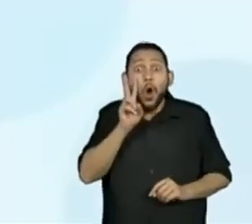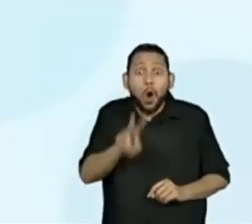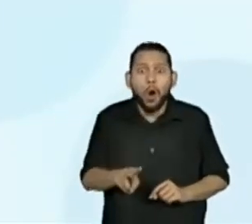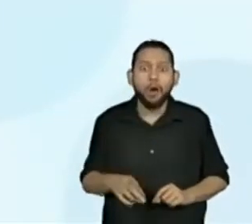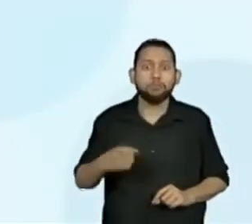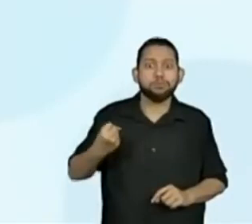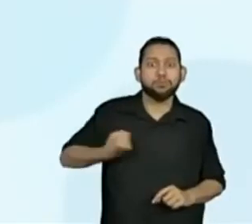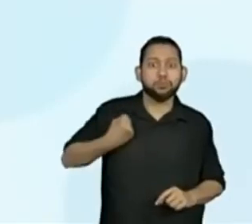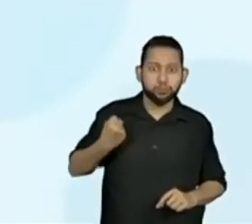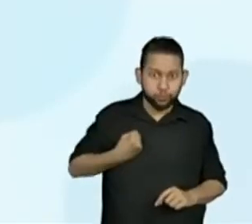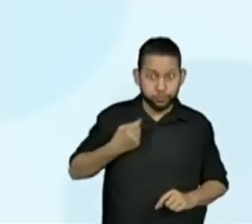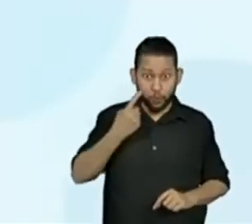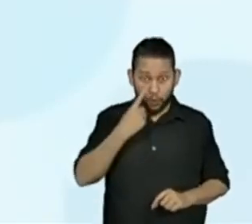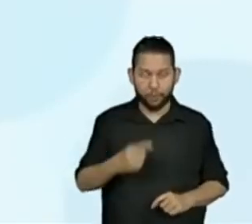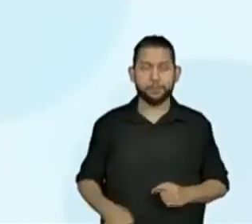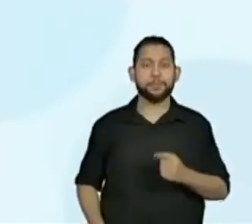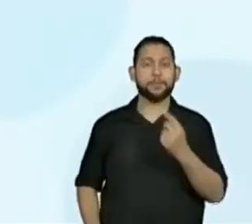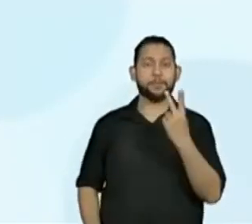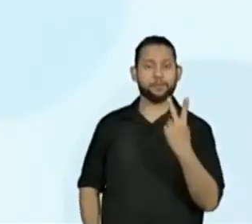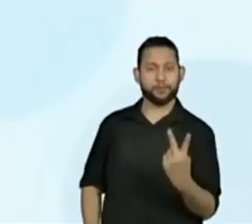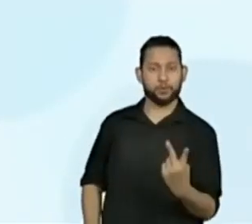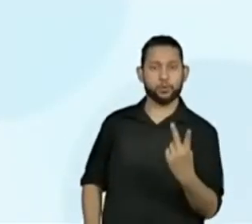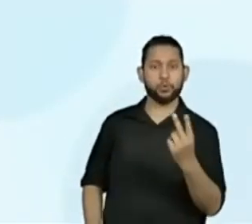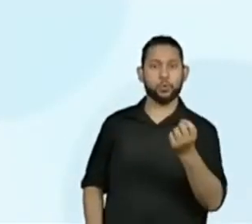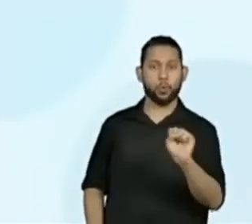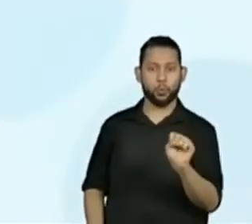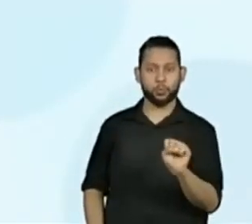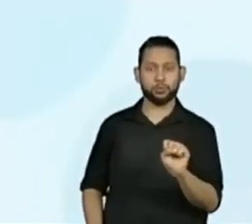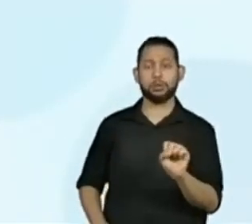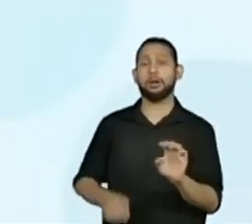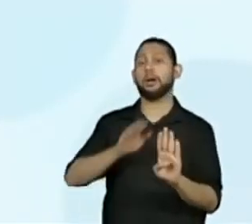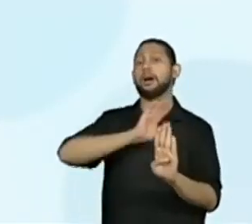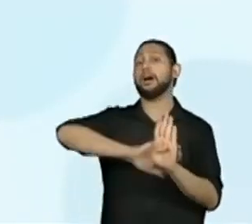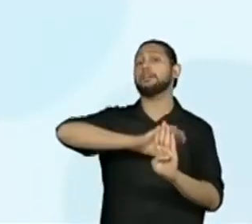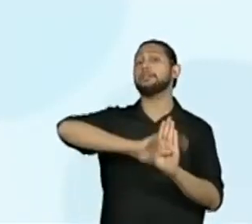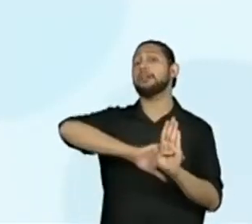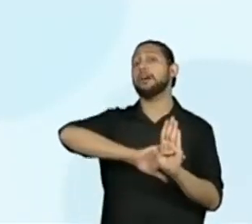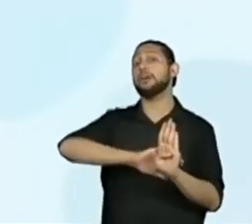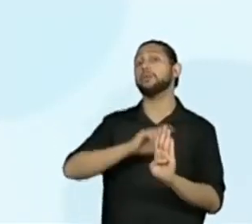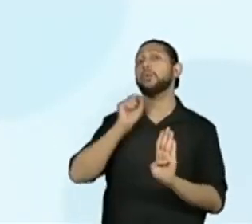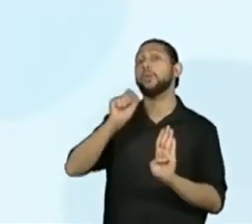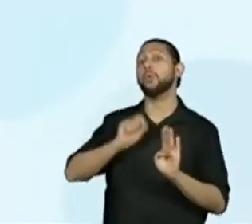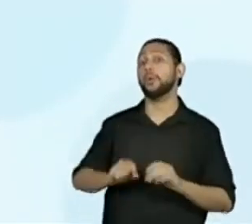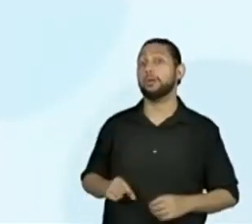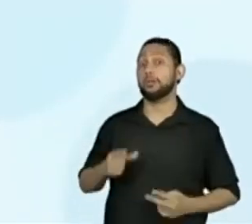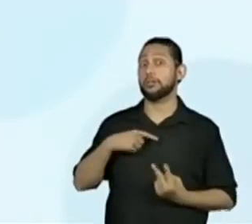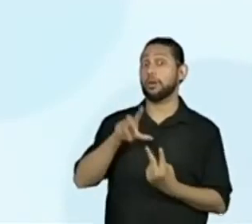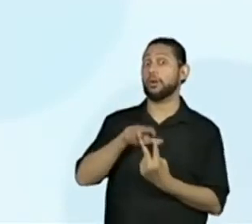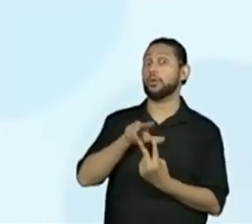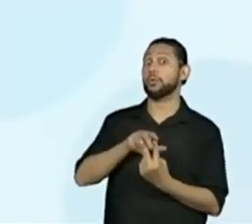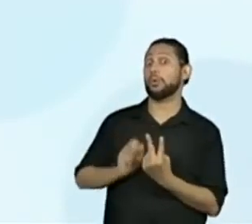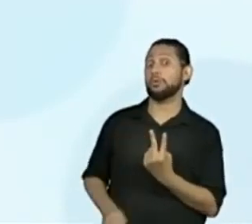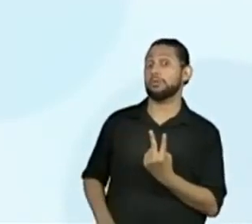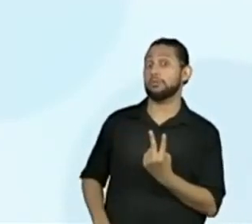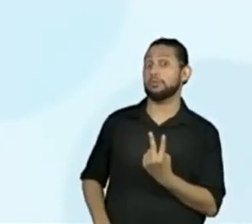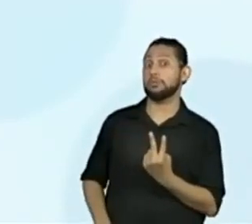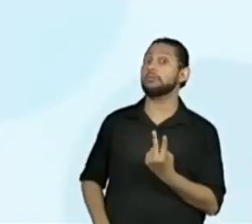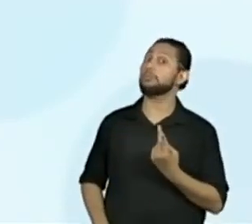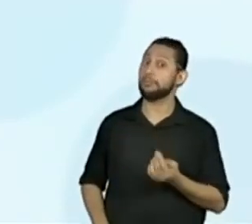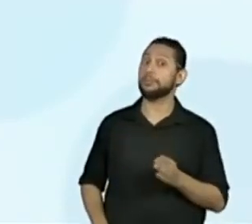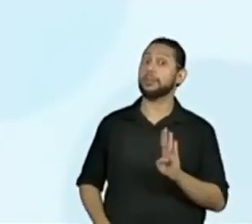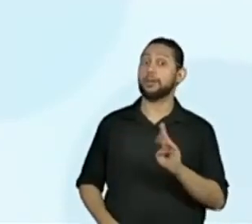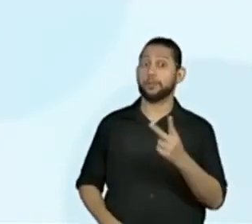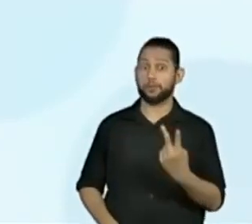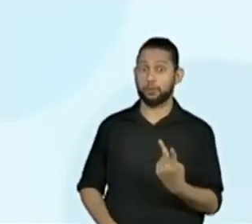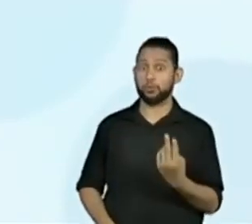cada algarismo nessas Sim. posições que eles se encontram, então já vai a primeira dica. Tem dois algarismos que isso está bem claro. Então,